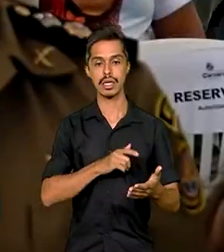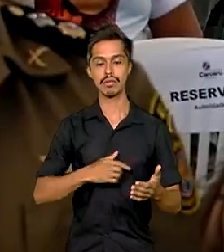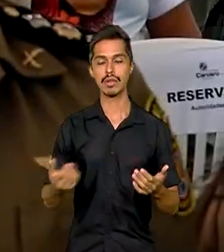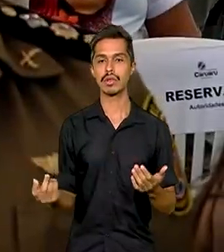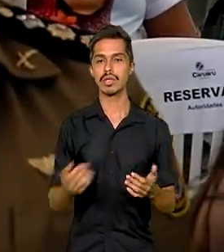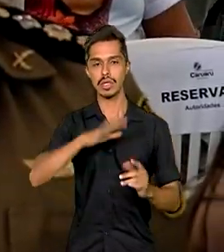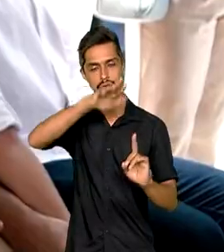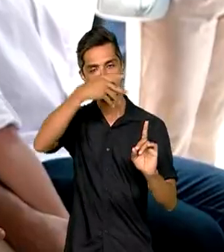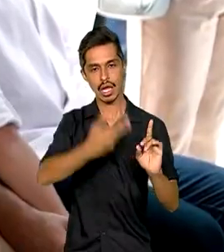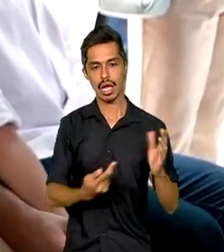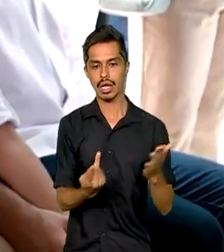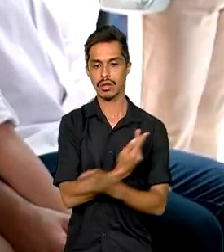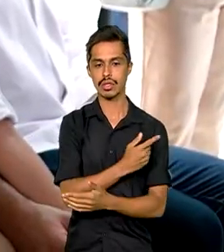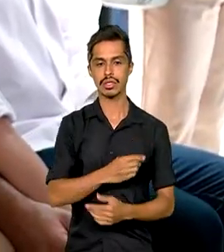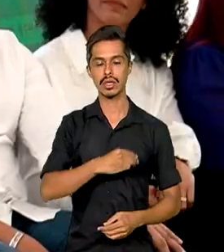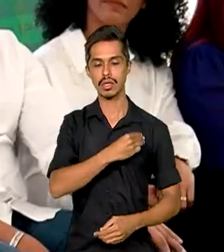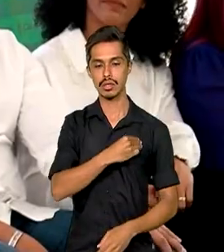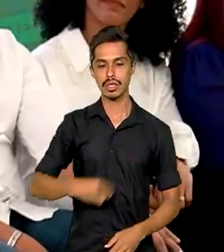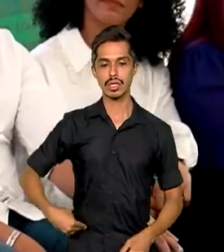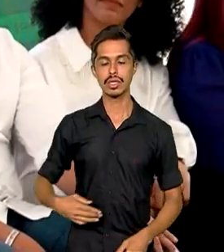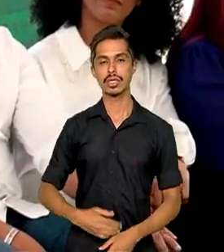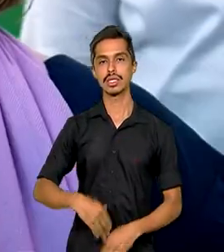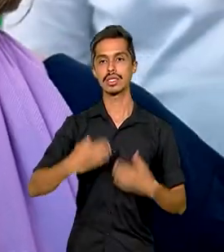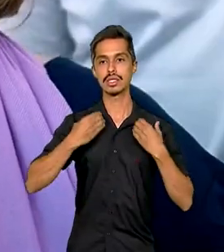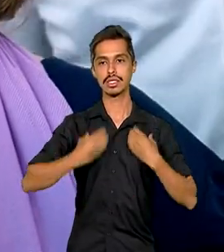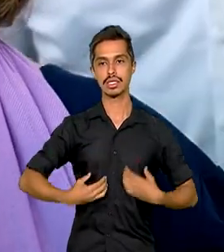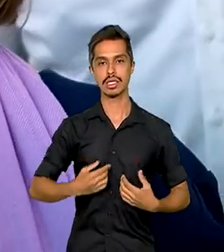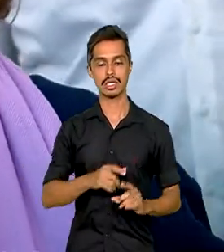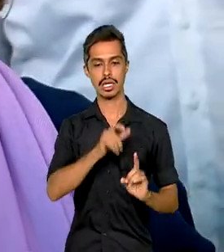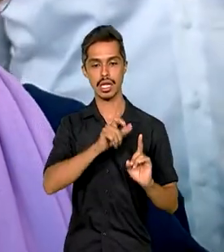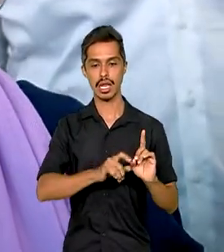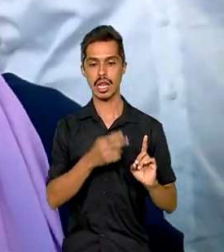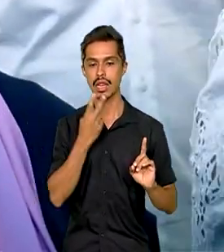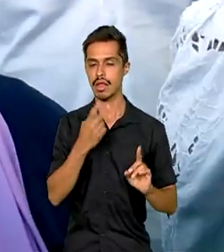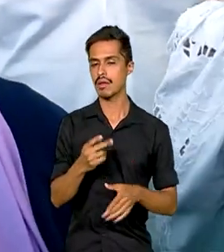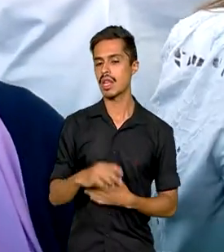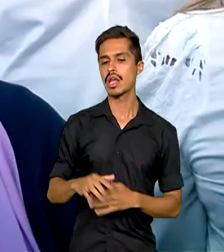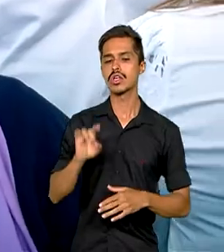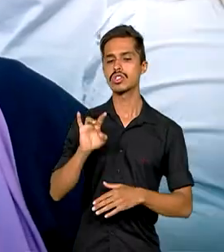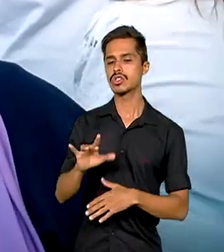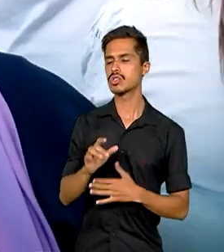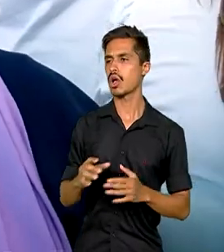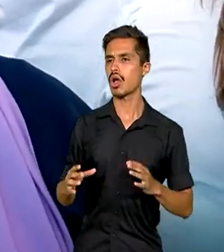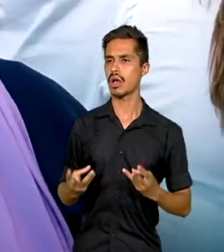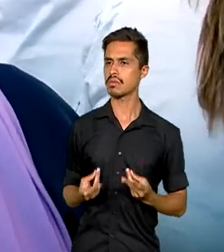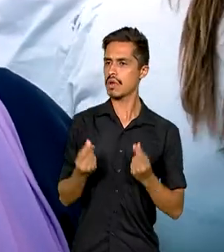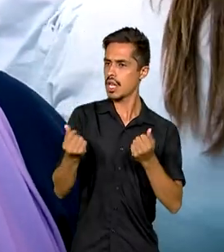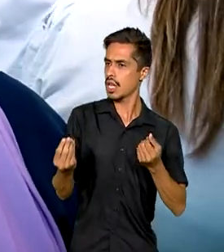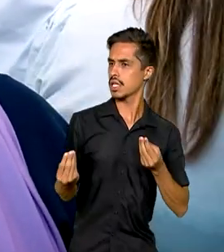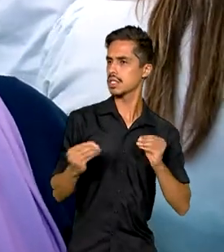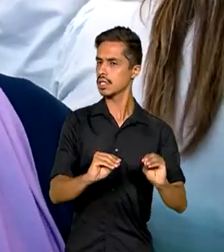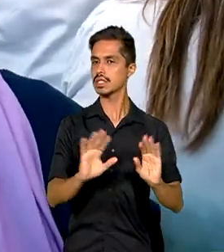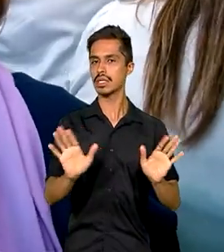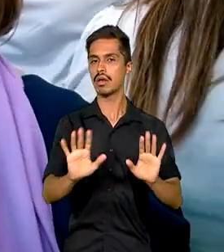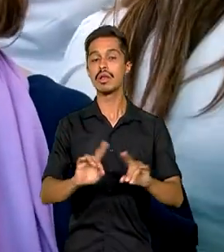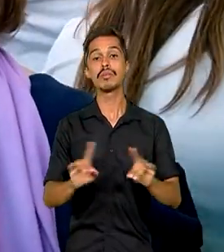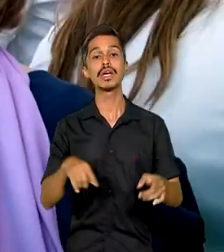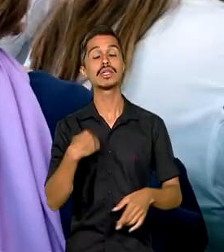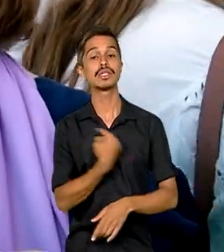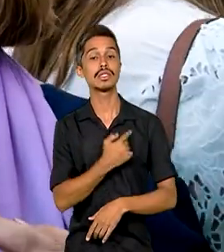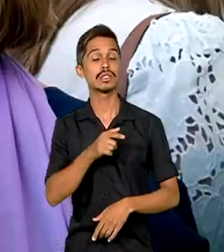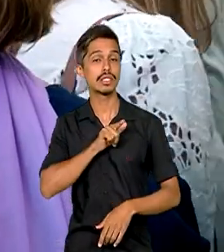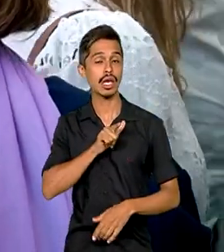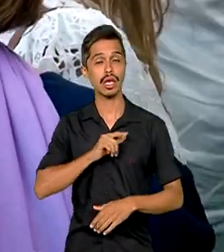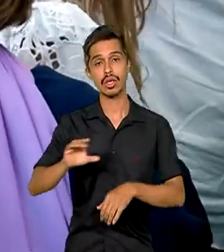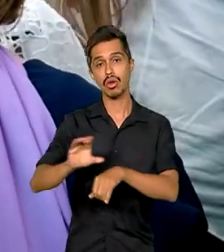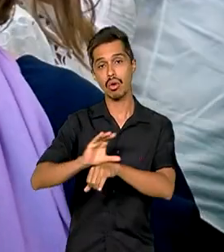contou com a presença da ministra Cida Gonçalves. Não é só qualificar, né? Porque a qualificação, ela vem com o curso,